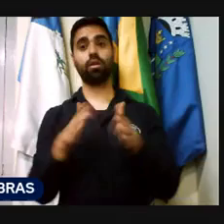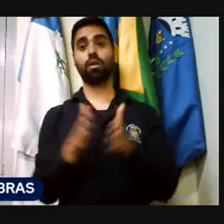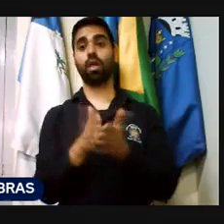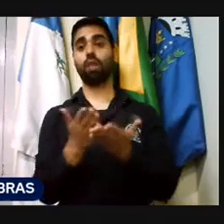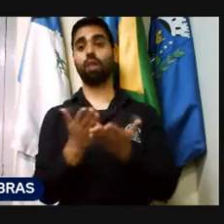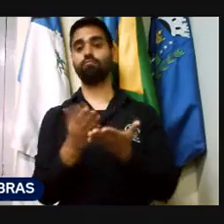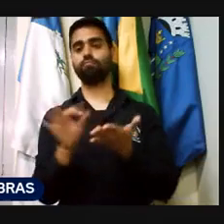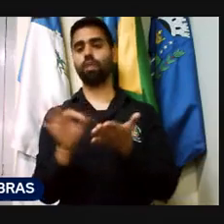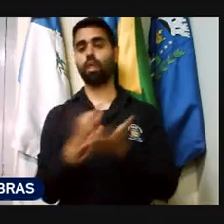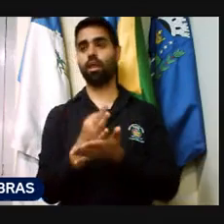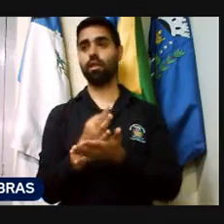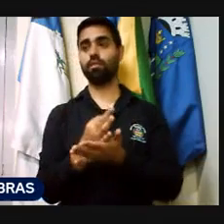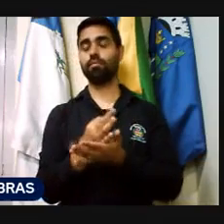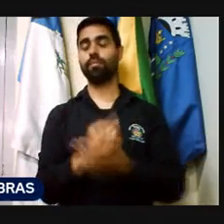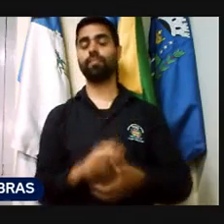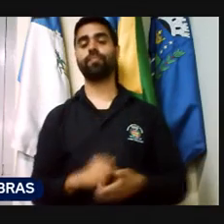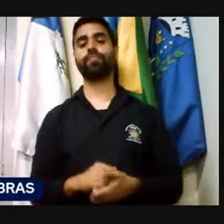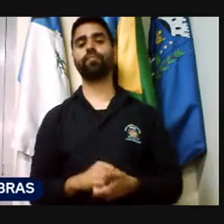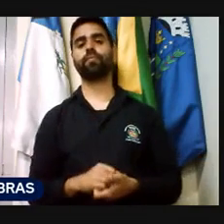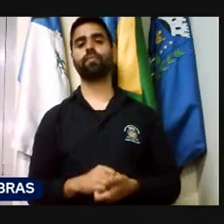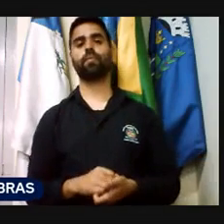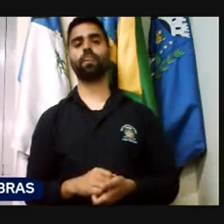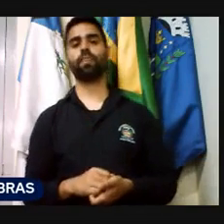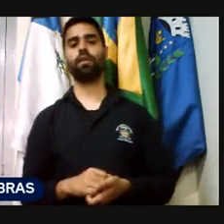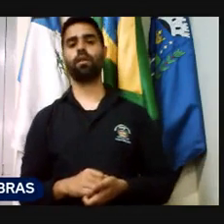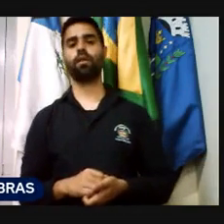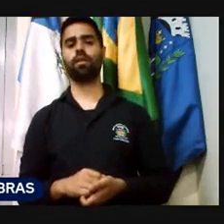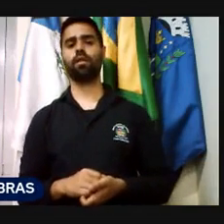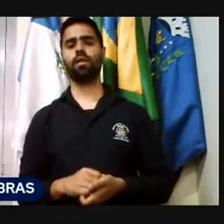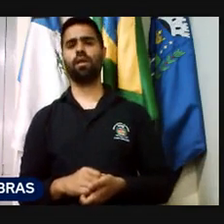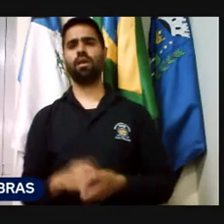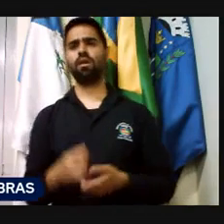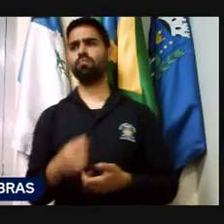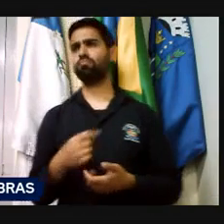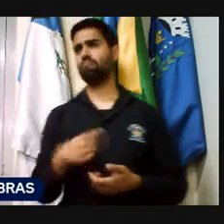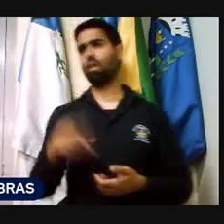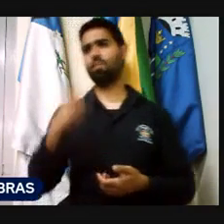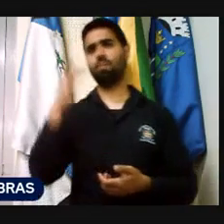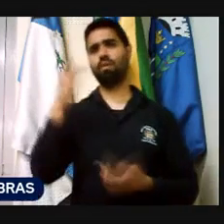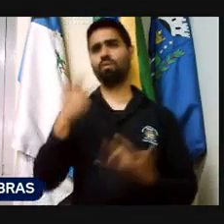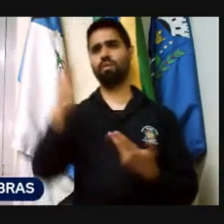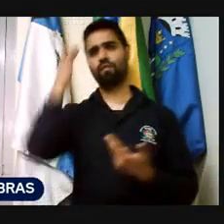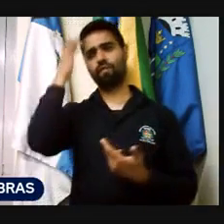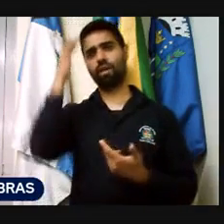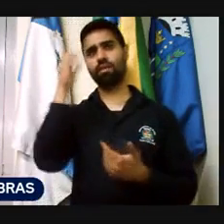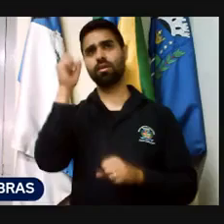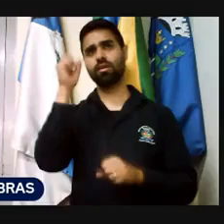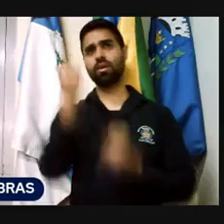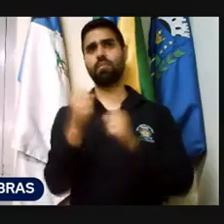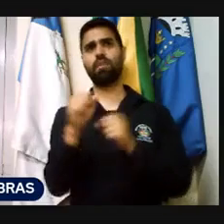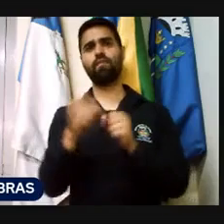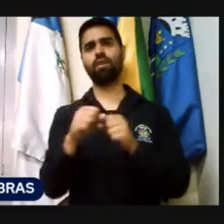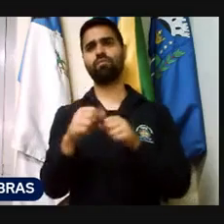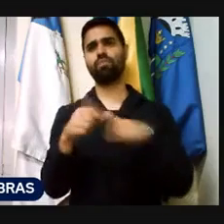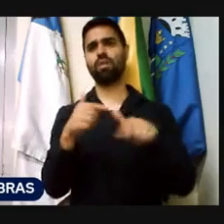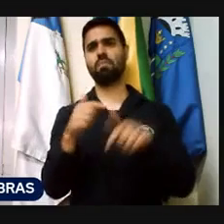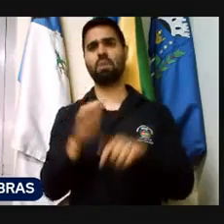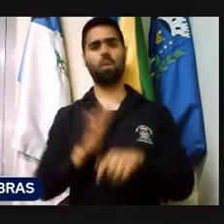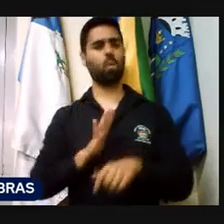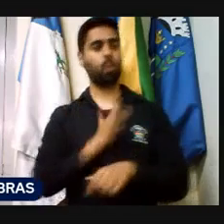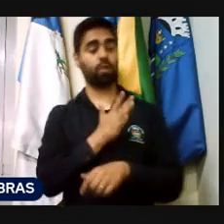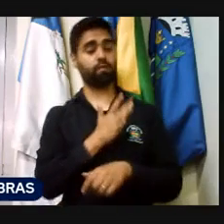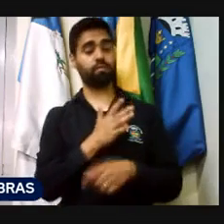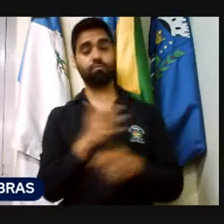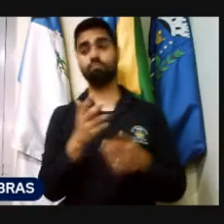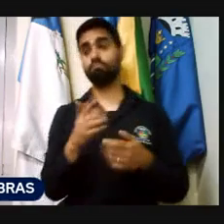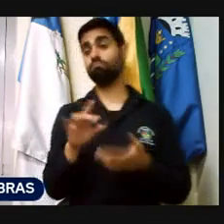assinada. E isso, para mim, era muito cômodo, e para todos, dizer que a empresa presta um péssimo serviço, e como, de fato, o